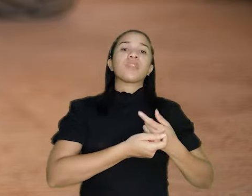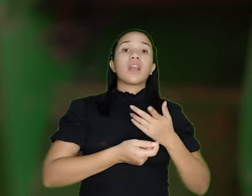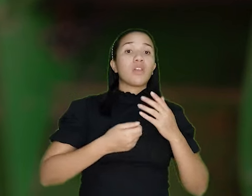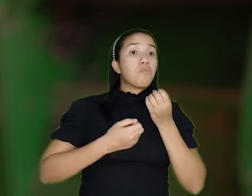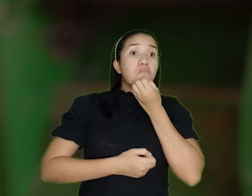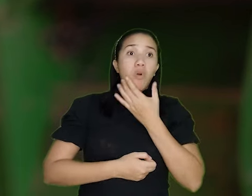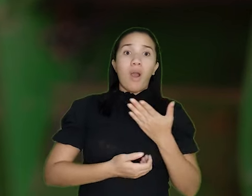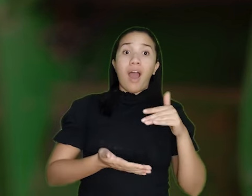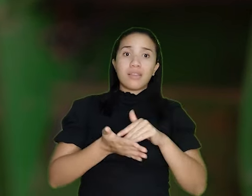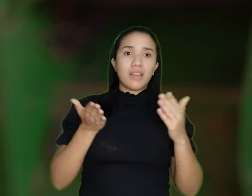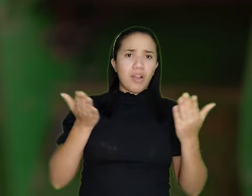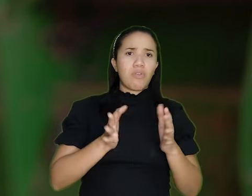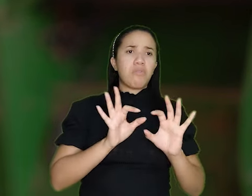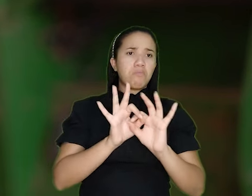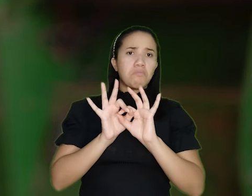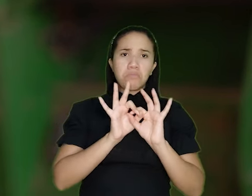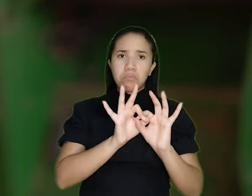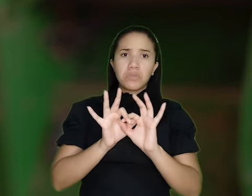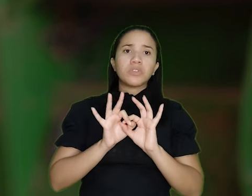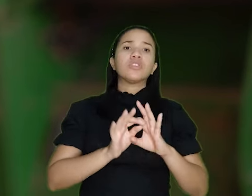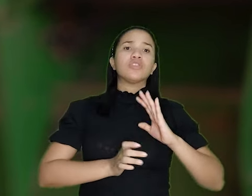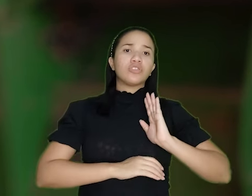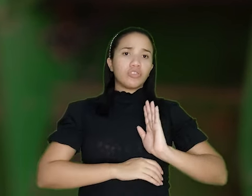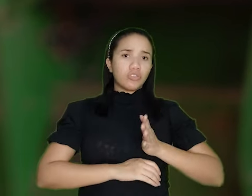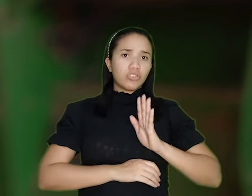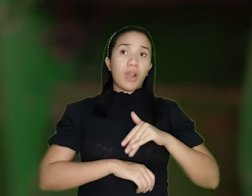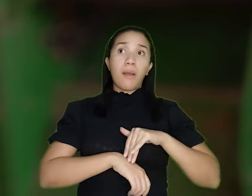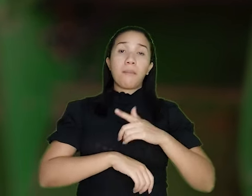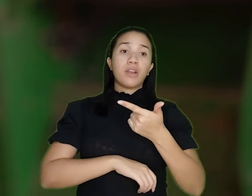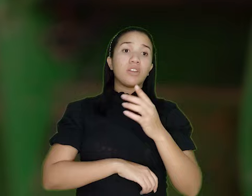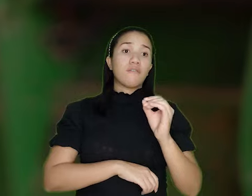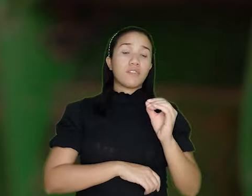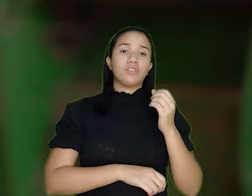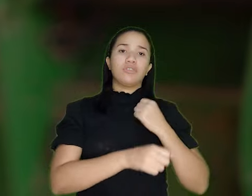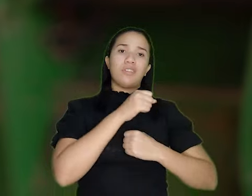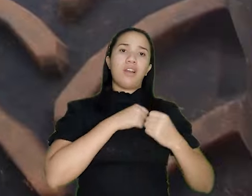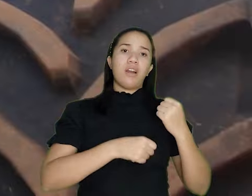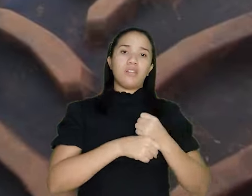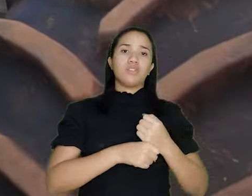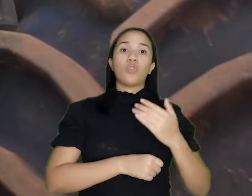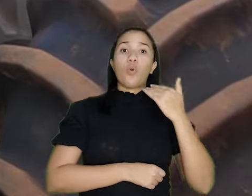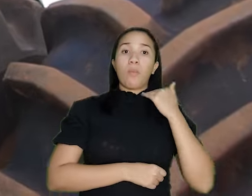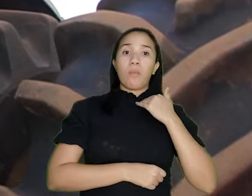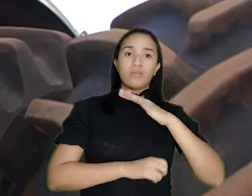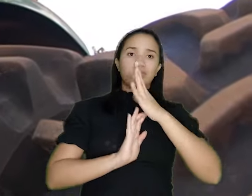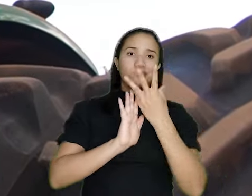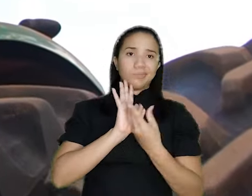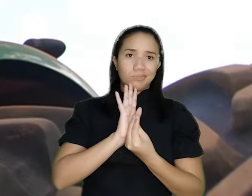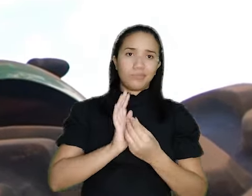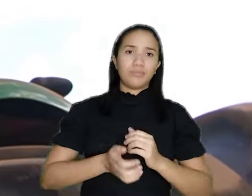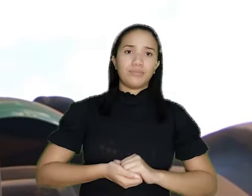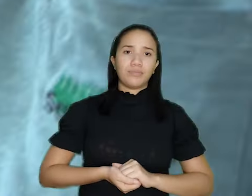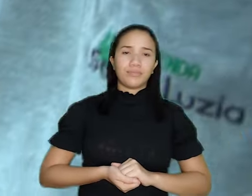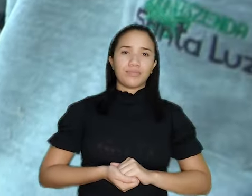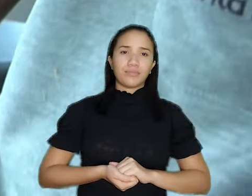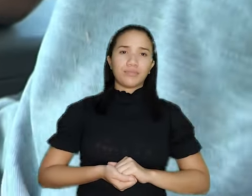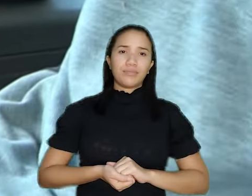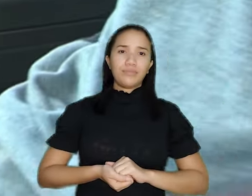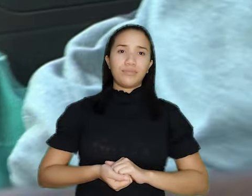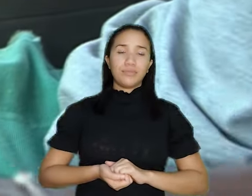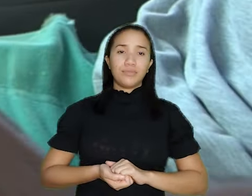cá. Então já vem com uma parceria de mais de 20 anos no Banco da Amazônia.